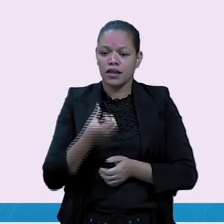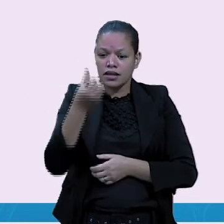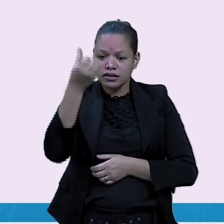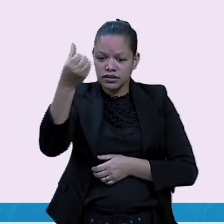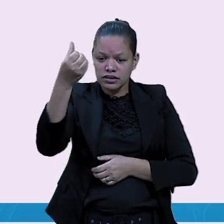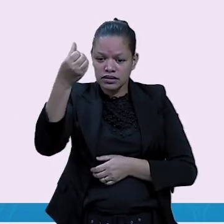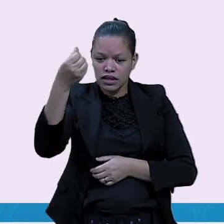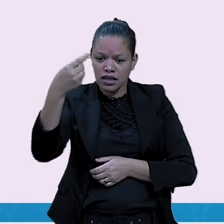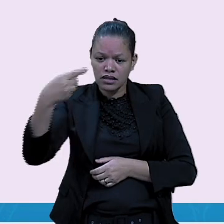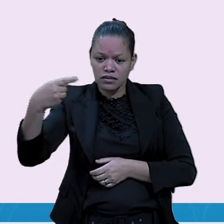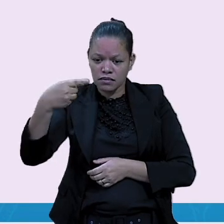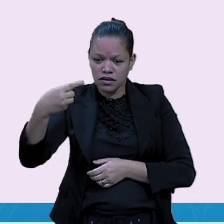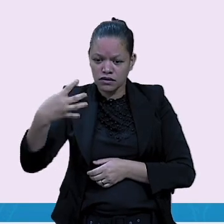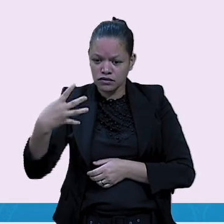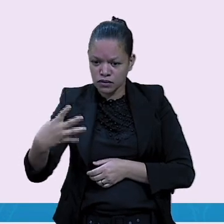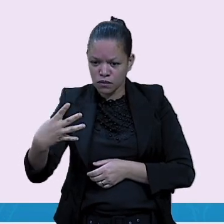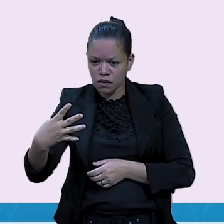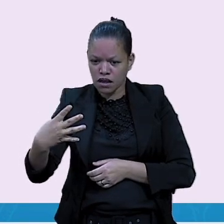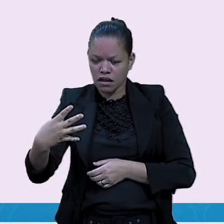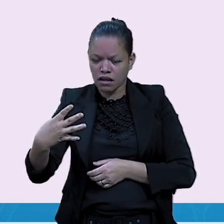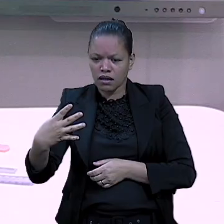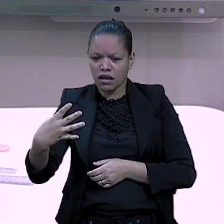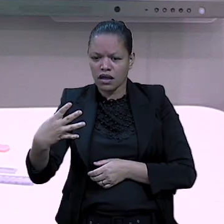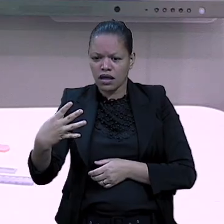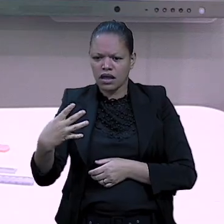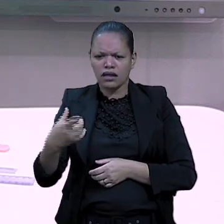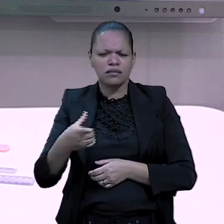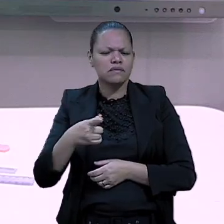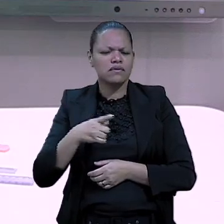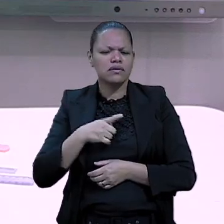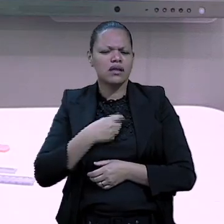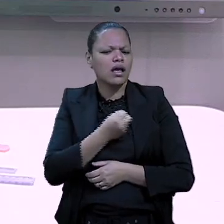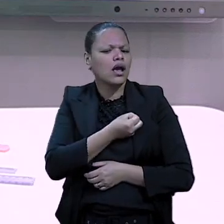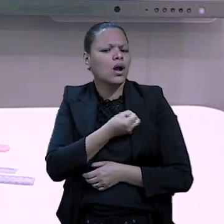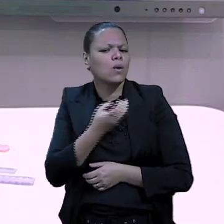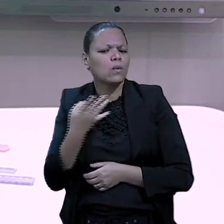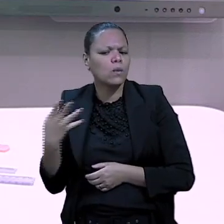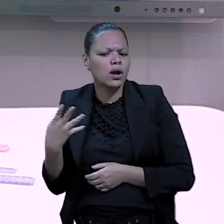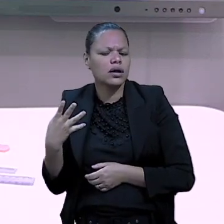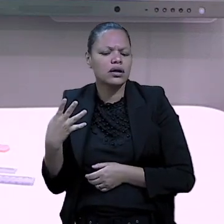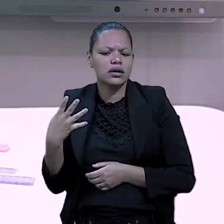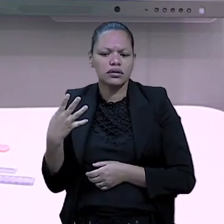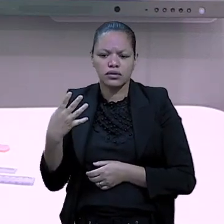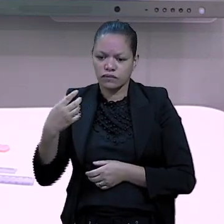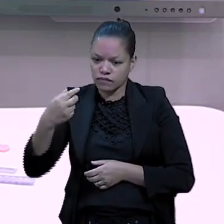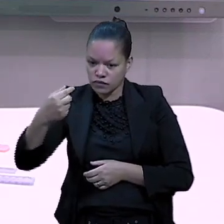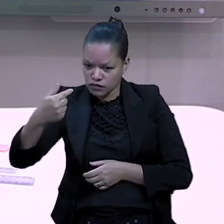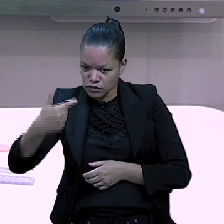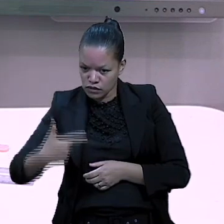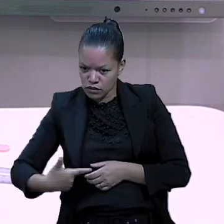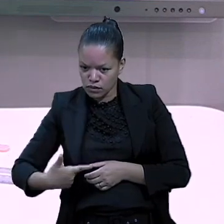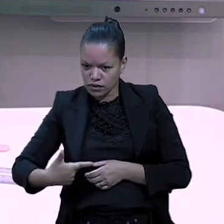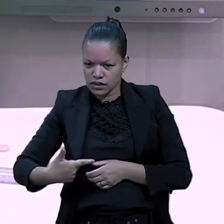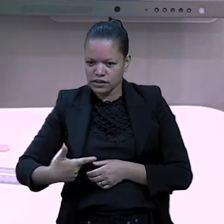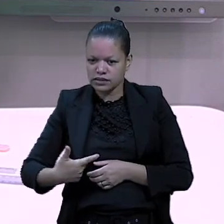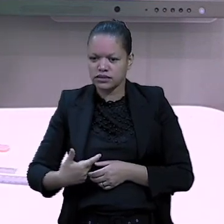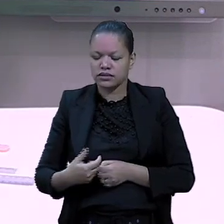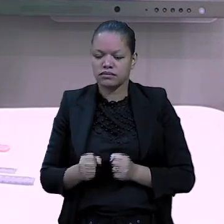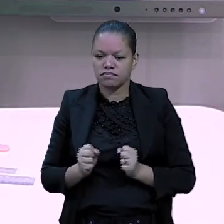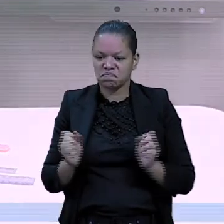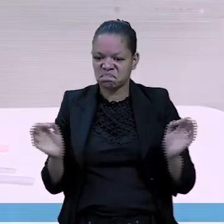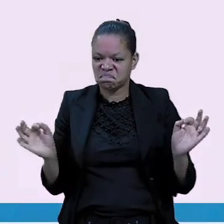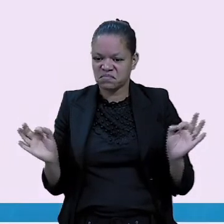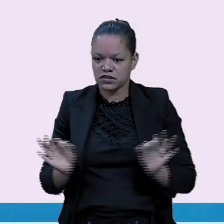4, você tem 6. Você vai tirar 4, vai ficar 2. Muito